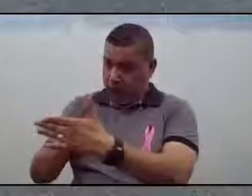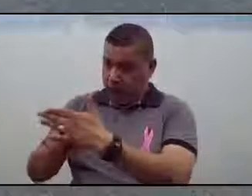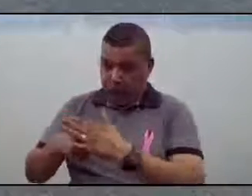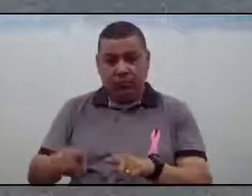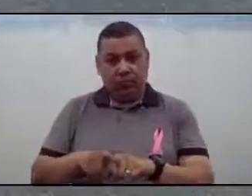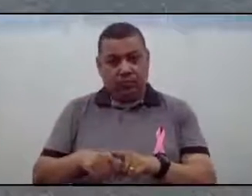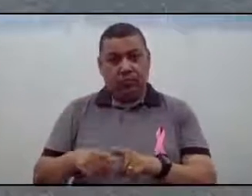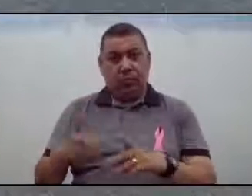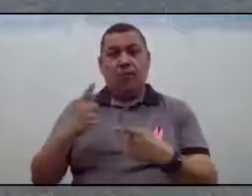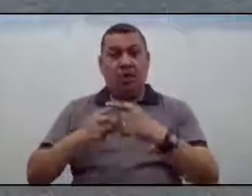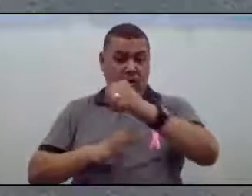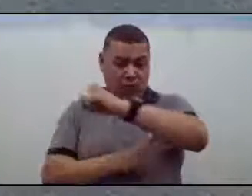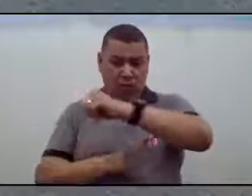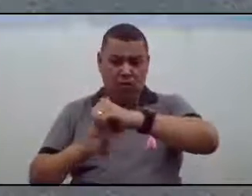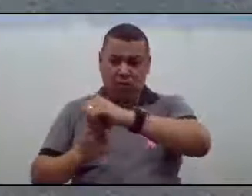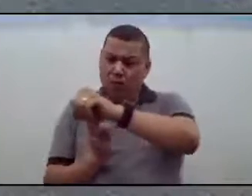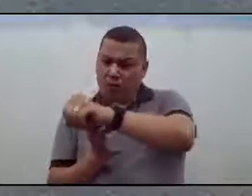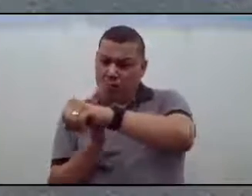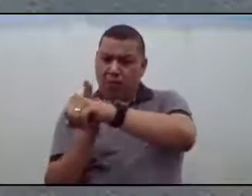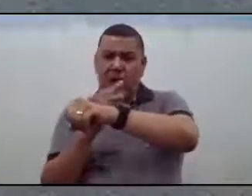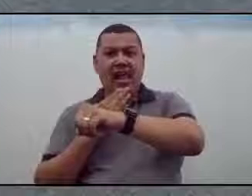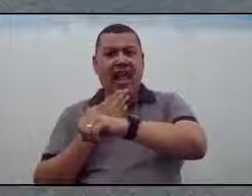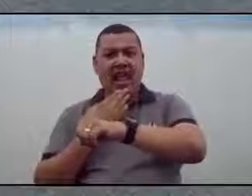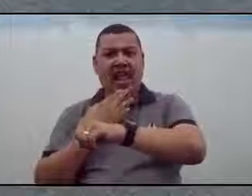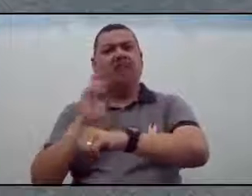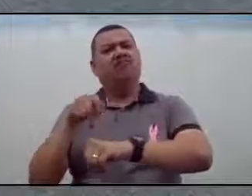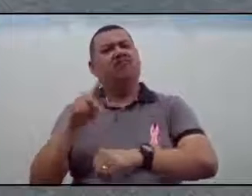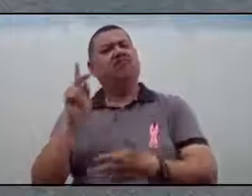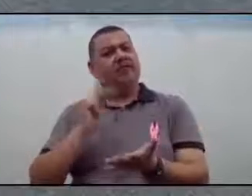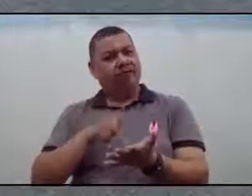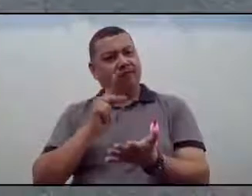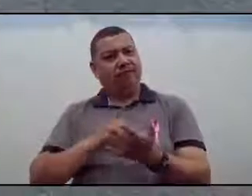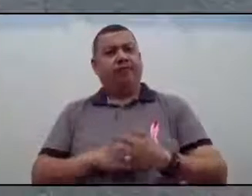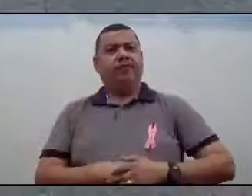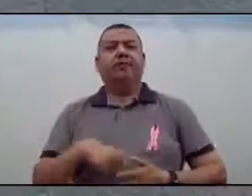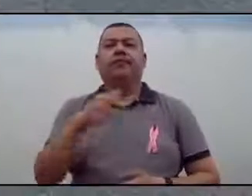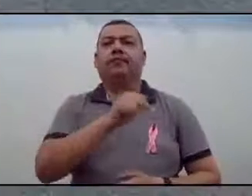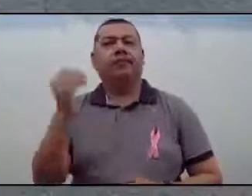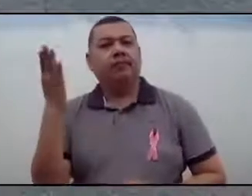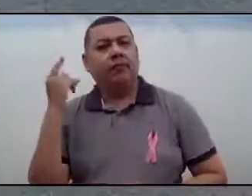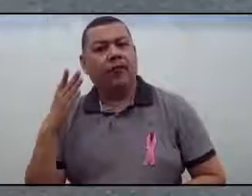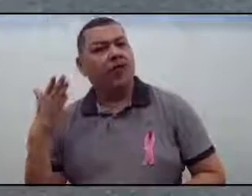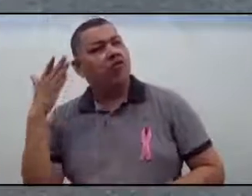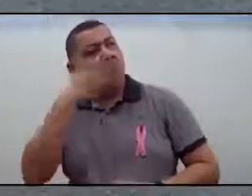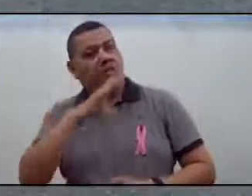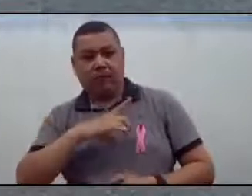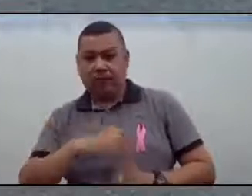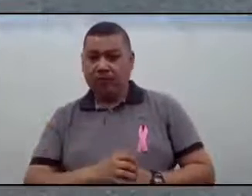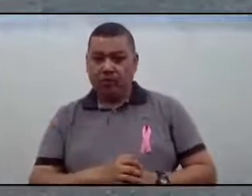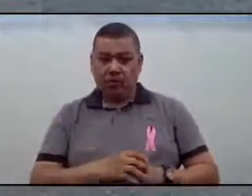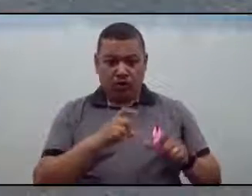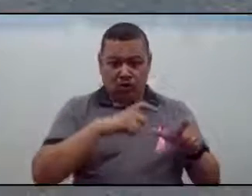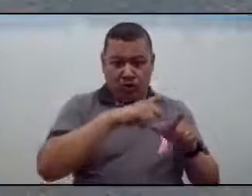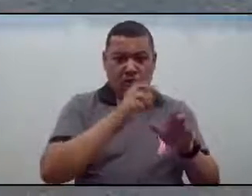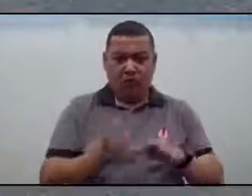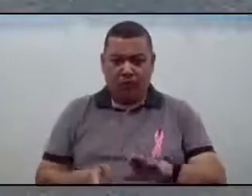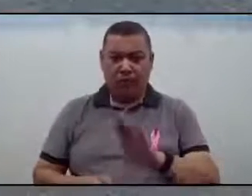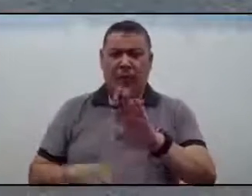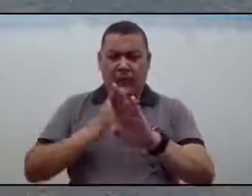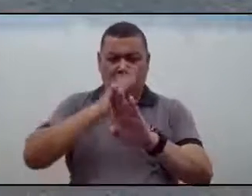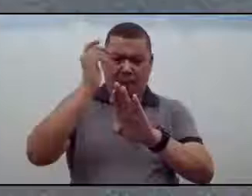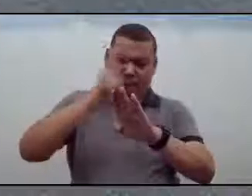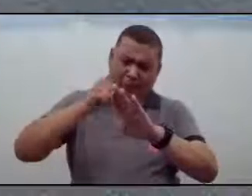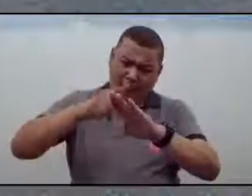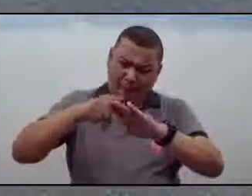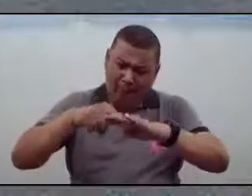ter ajudado a cobrar. A semana passada, estiveram lá na ponte, pregaram as pranchas que faltavam, repregaram